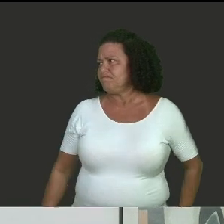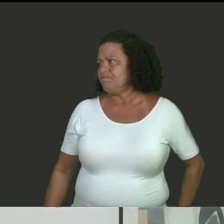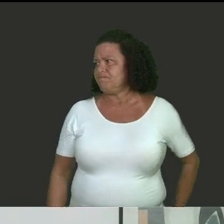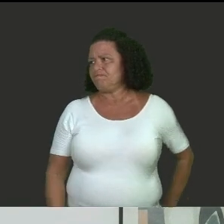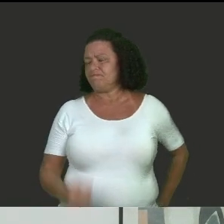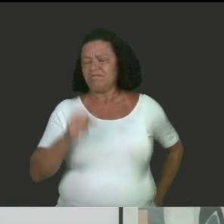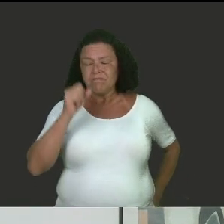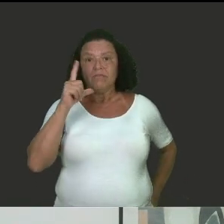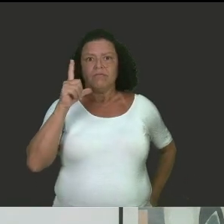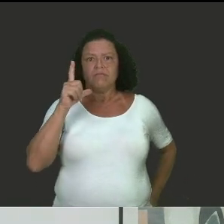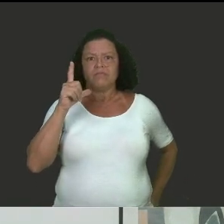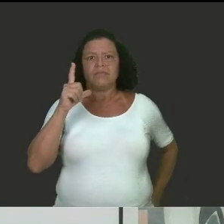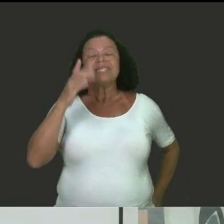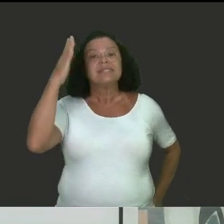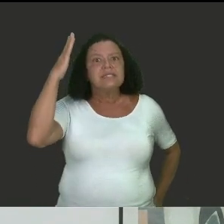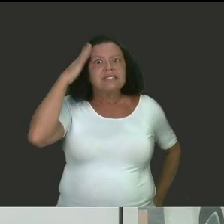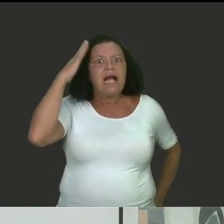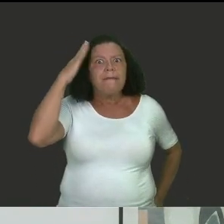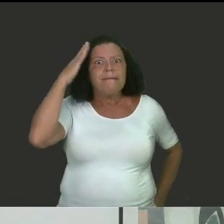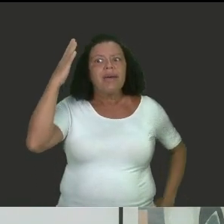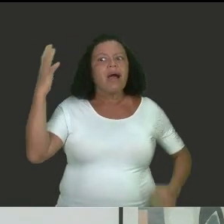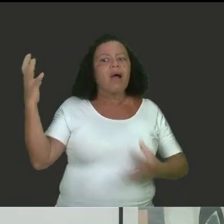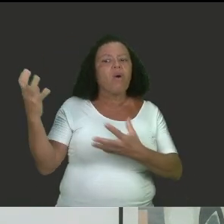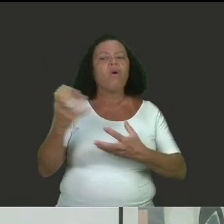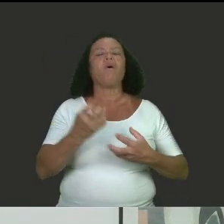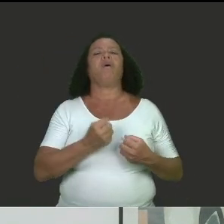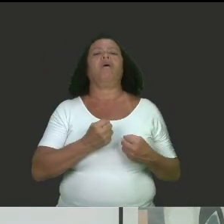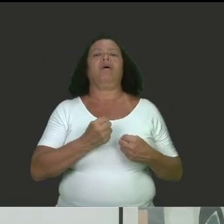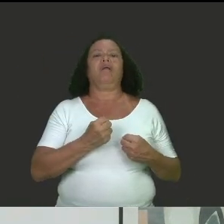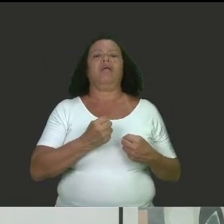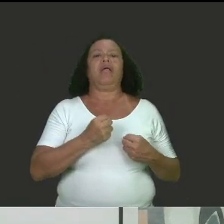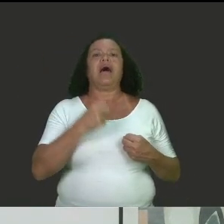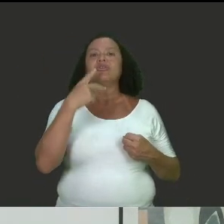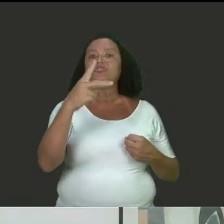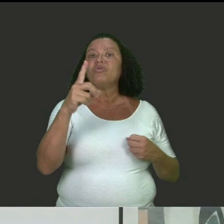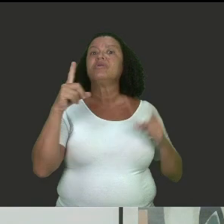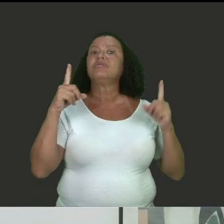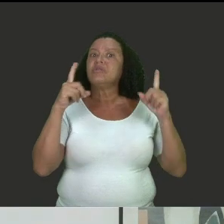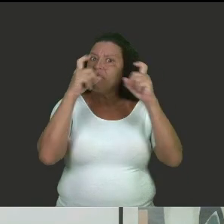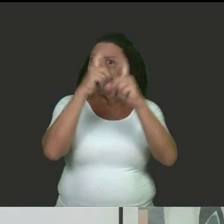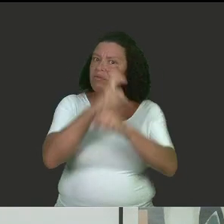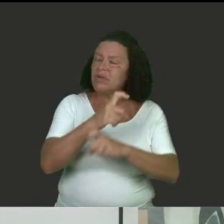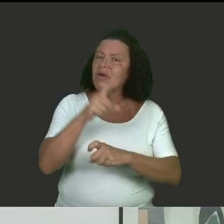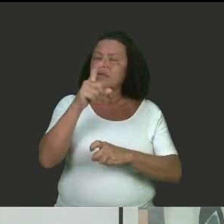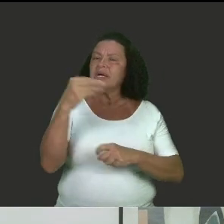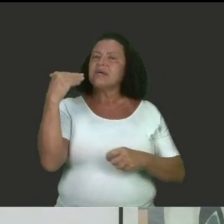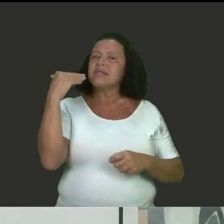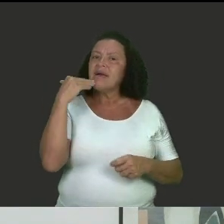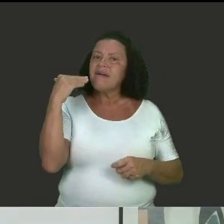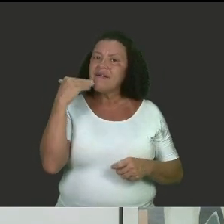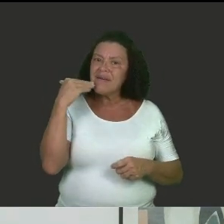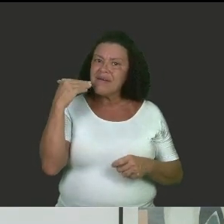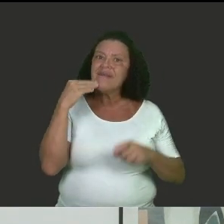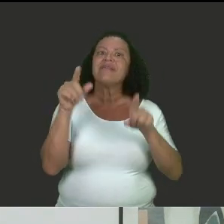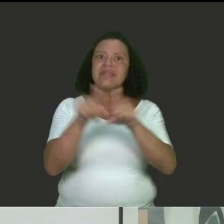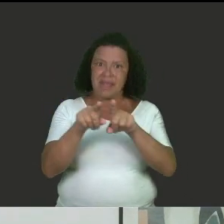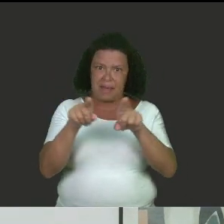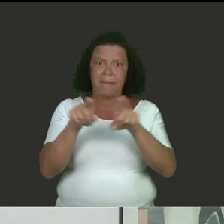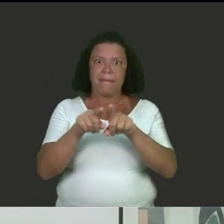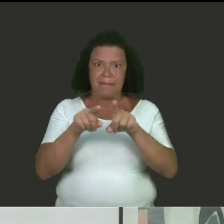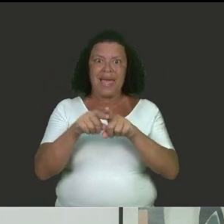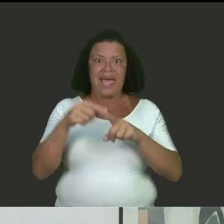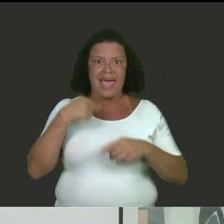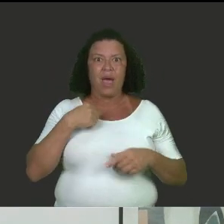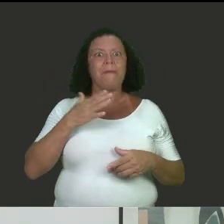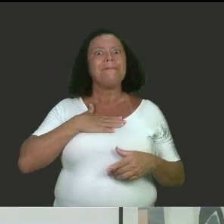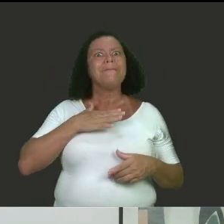dizer, reconhecer e acolher as nossas sombras, nossas dificuldades, os nossos defeitos, através mesmo desse